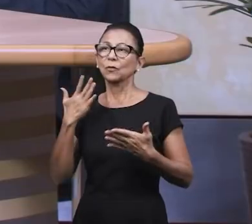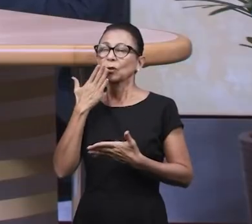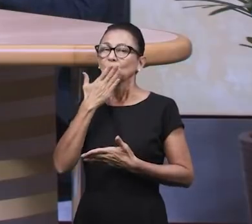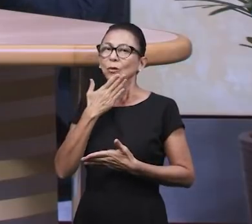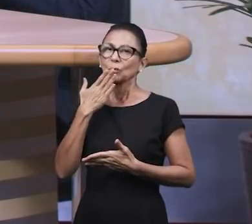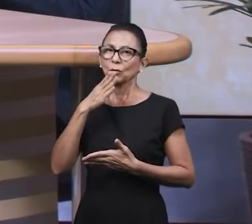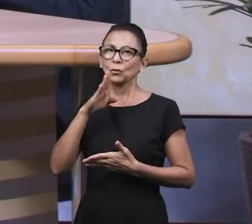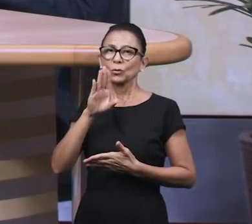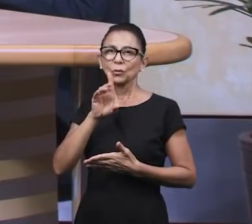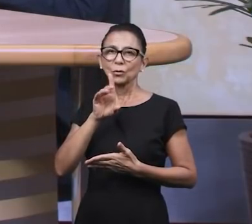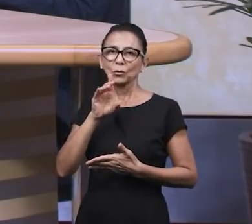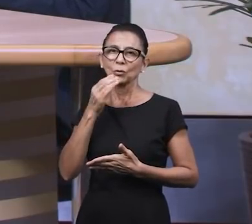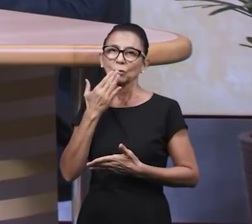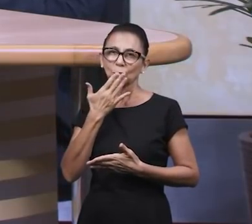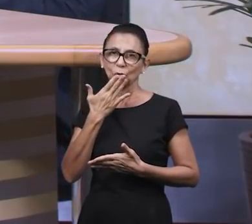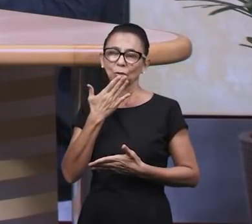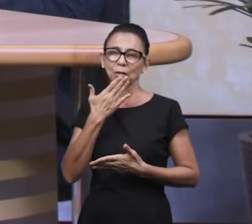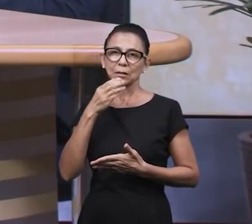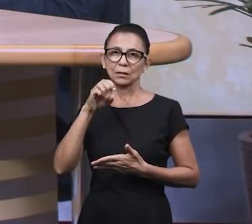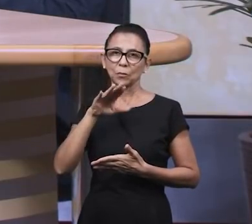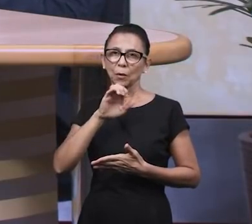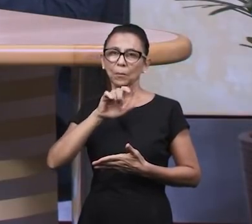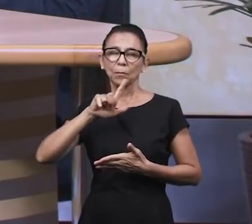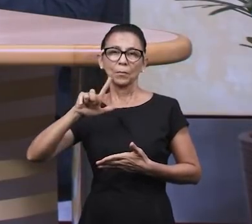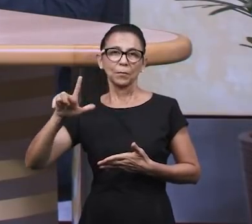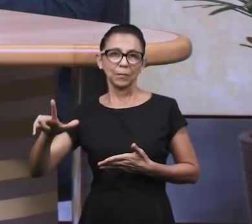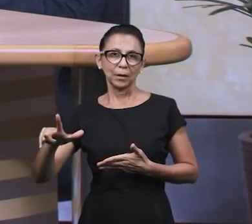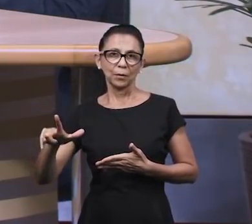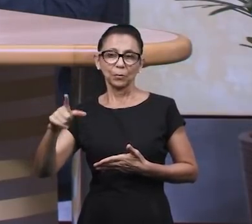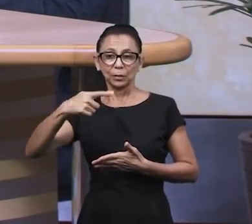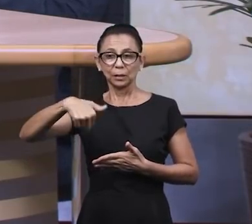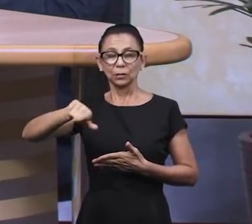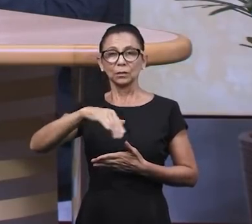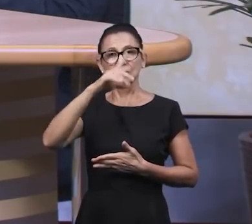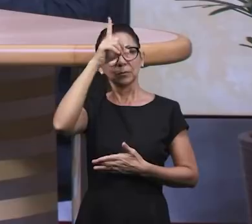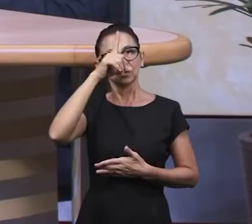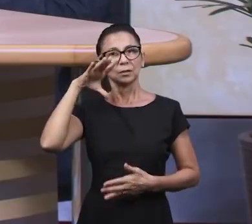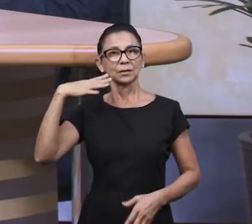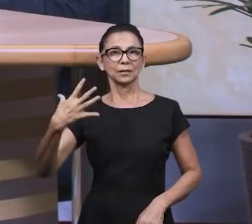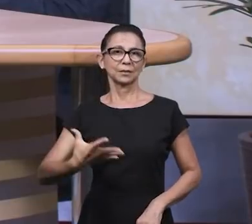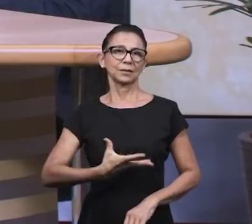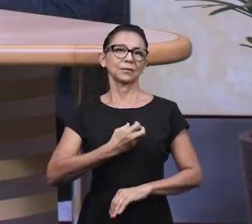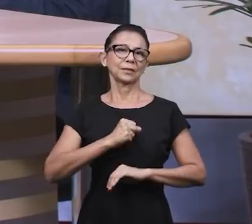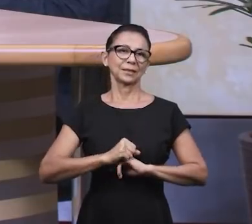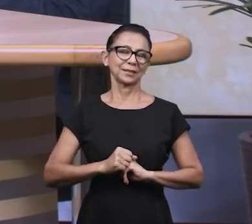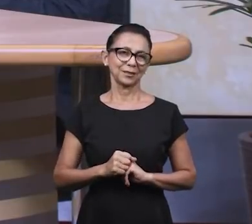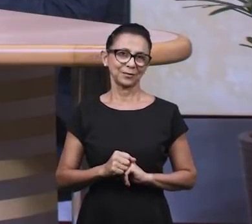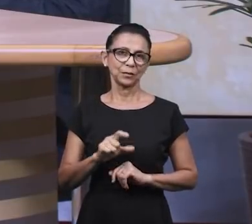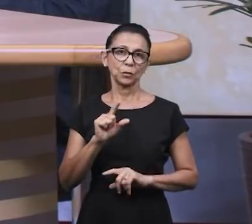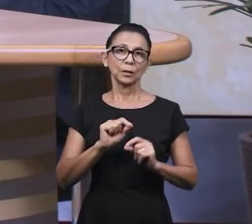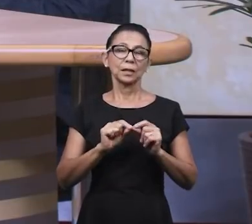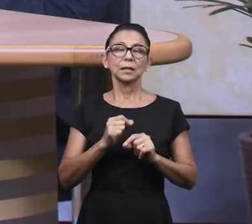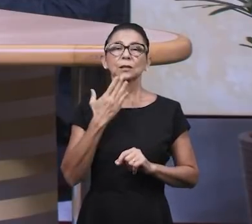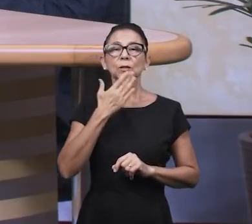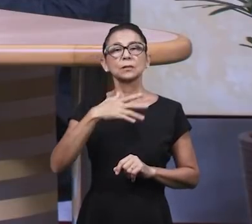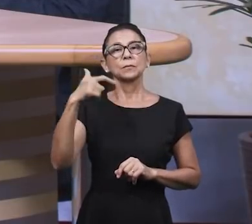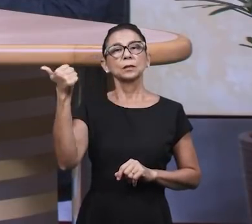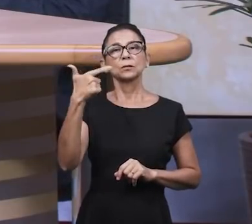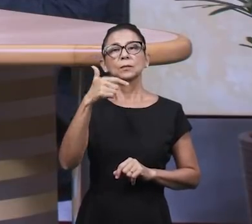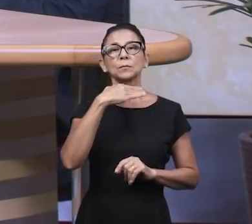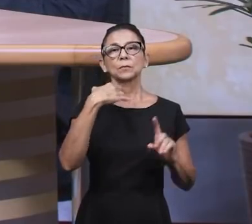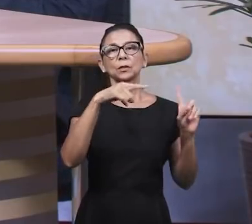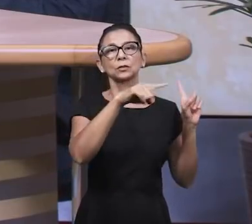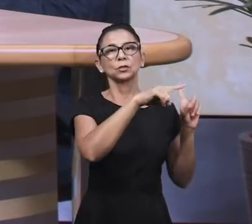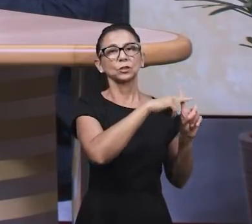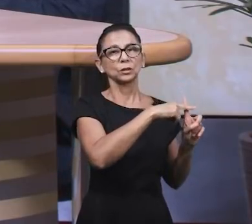superior para vencer a morte. E ele venceu com a ressurreição. Então, que coisa há mais doce do que a morte de Jesus